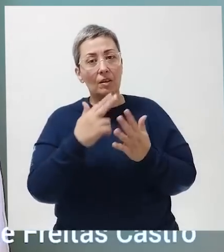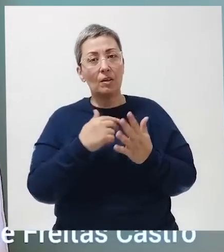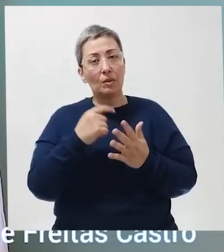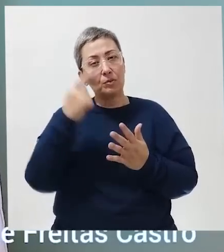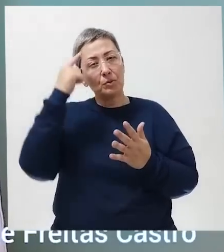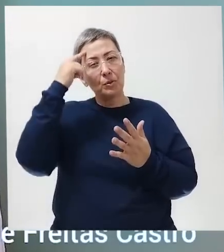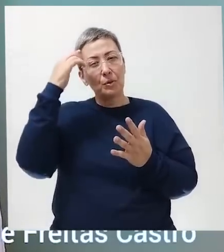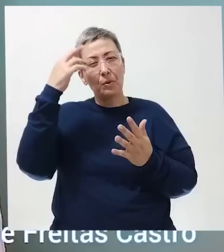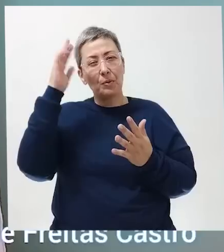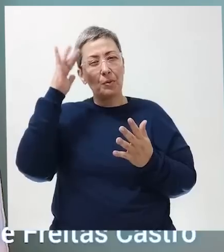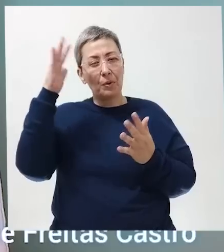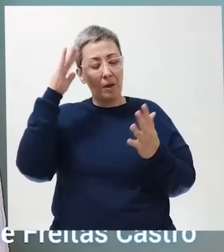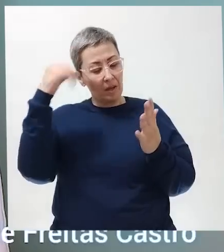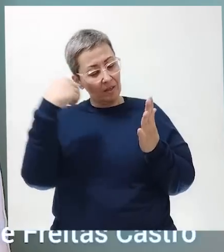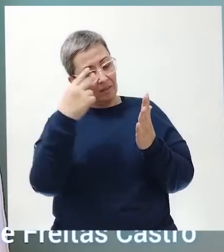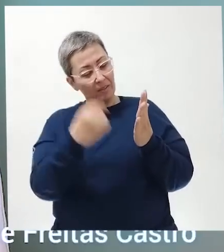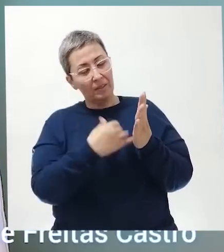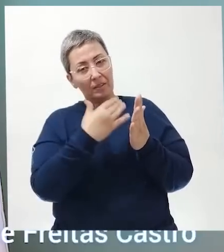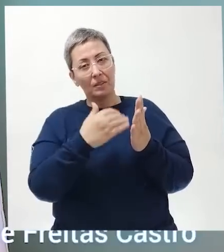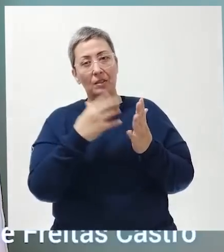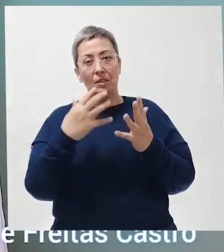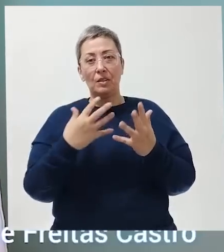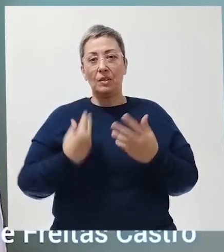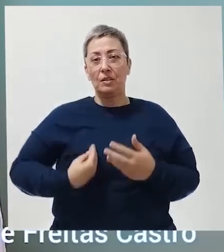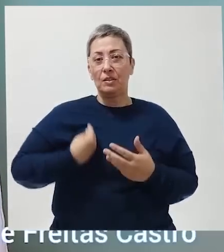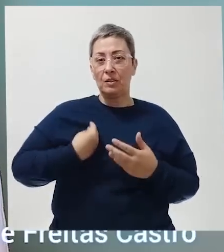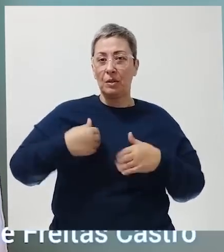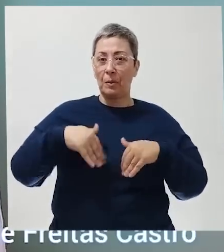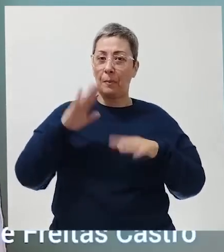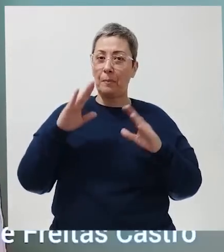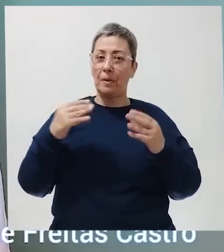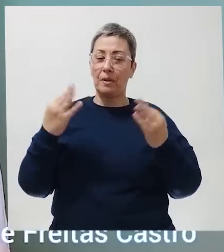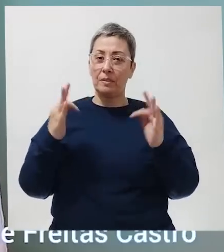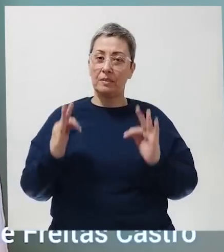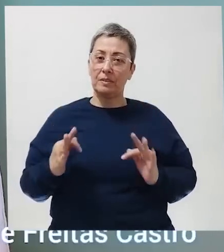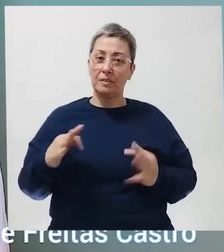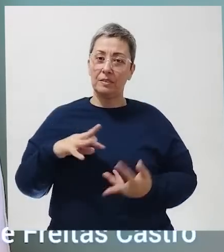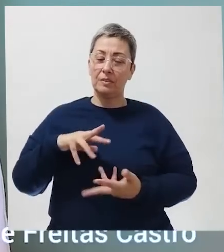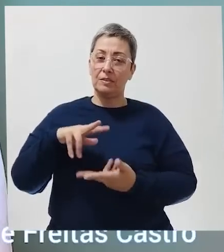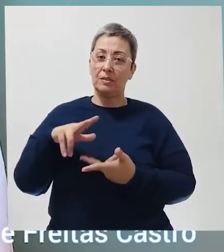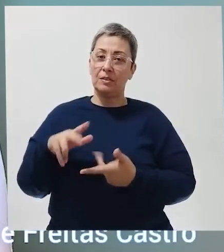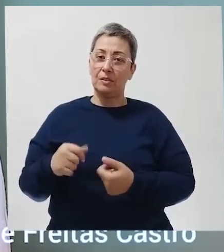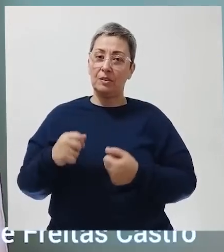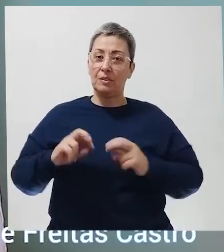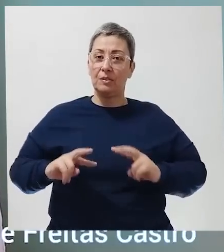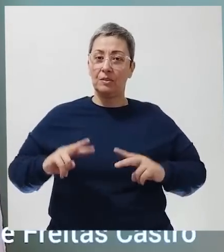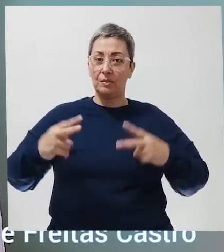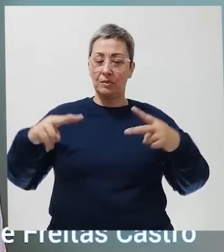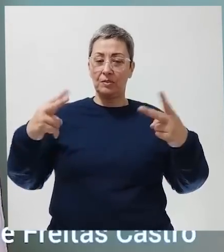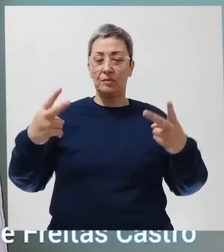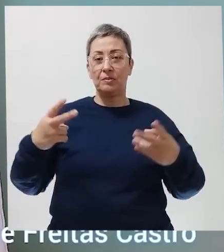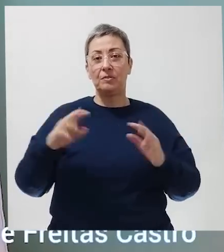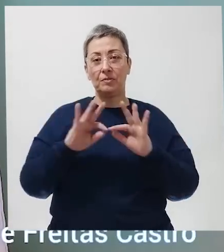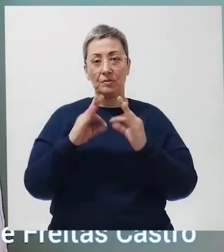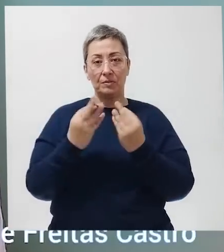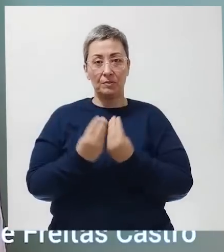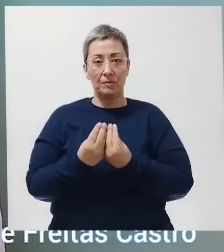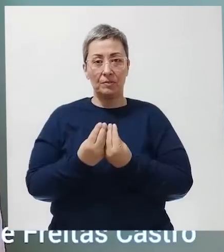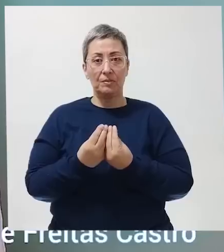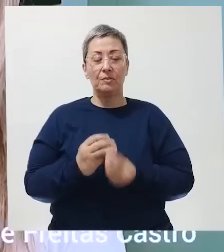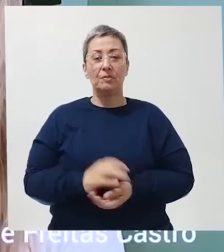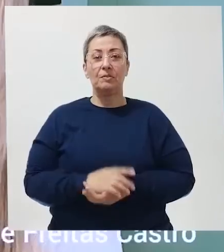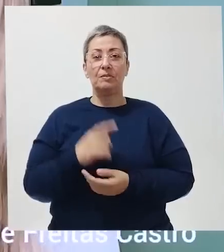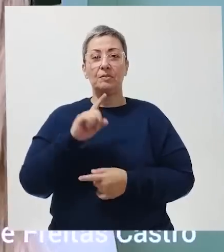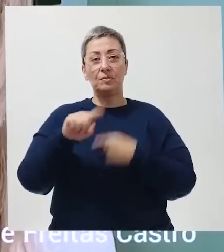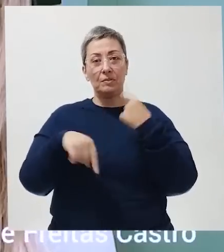sobre o que você pensou para tornar os seres vivos mais felizes nesse mundo e compartilhe com seus